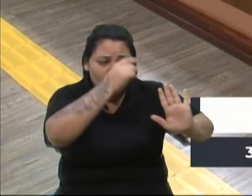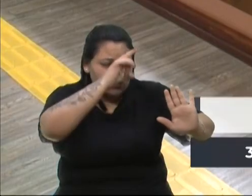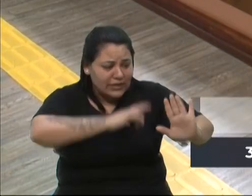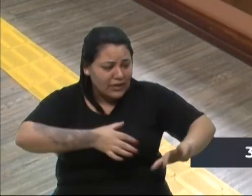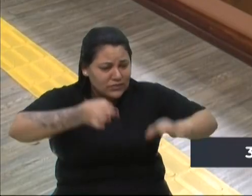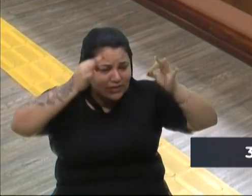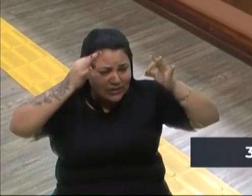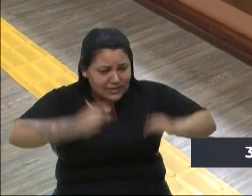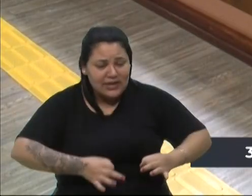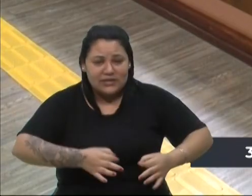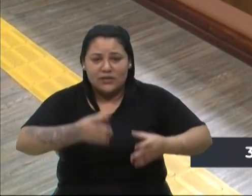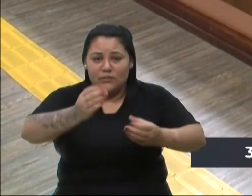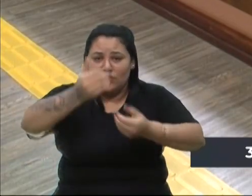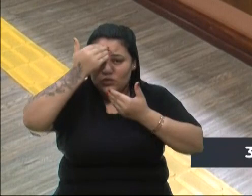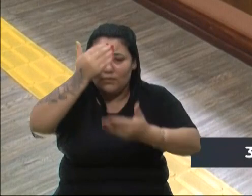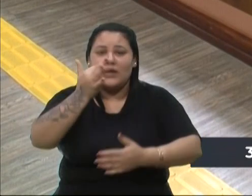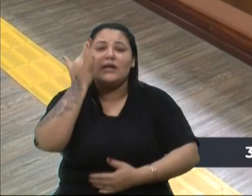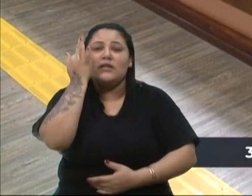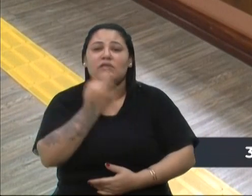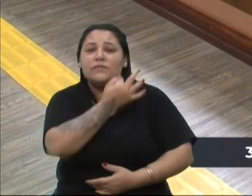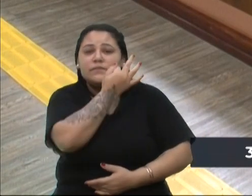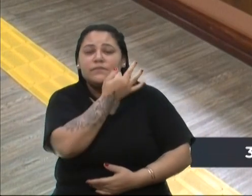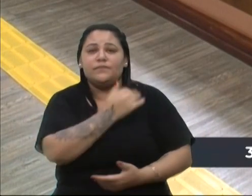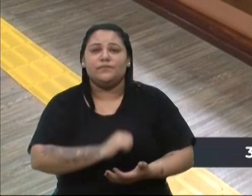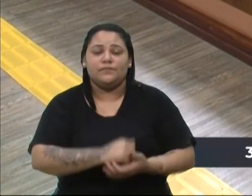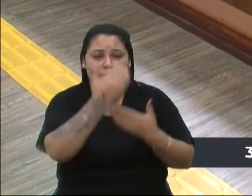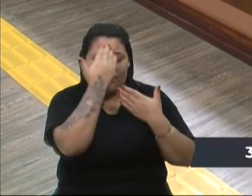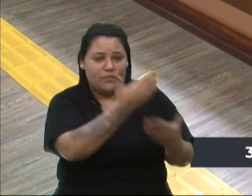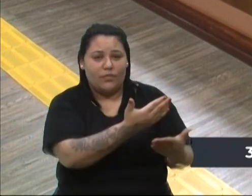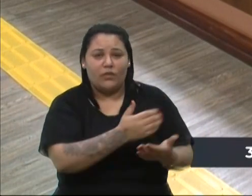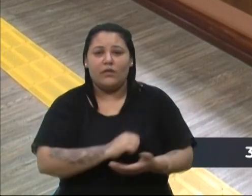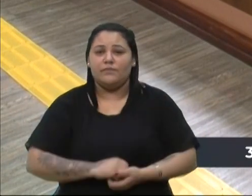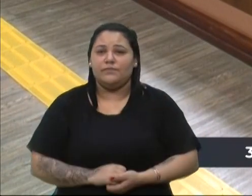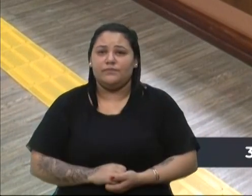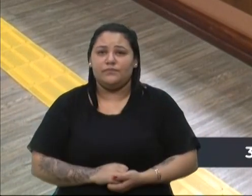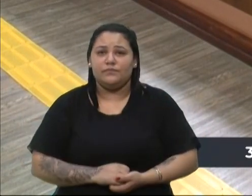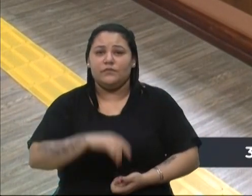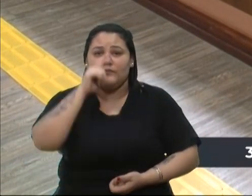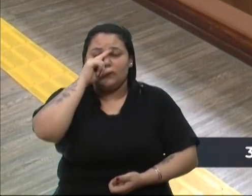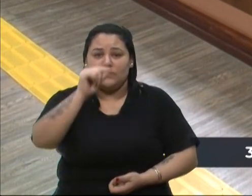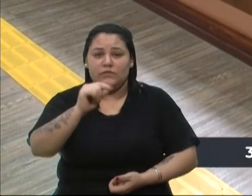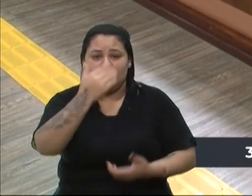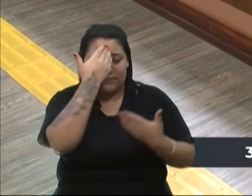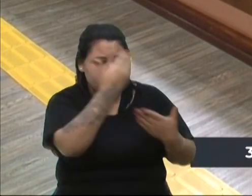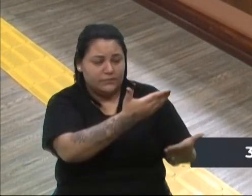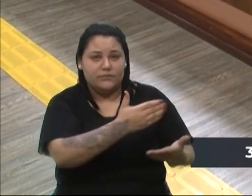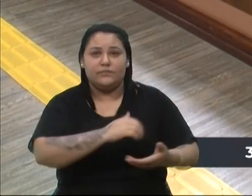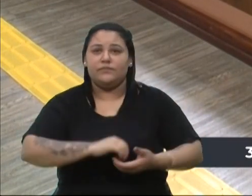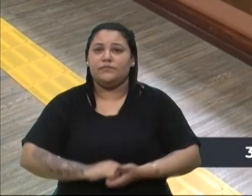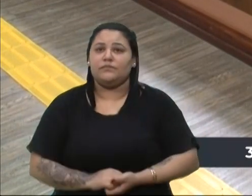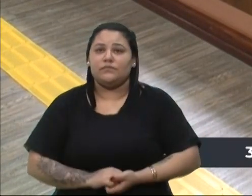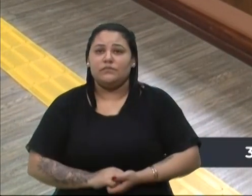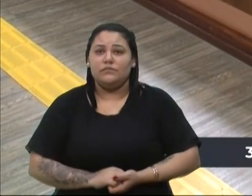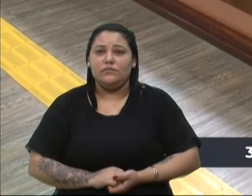obrigada. Obrigado. Tatiane Frisso, agradece. Sandro Fantinel, agradece.